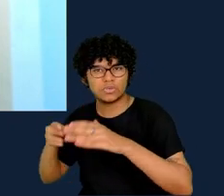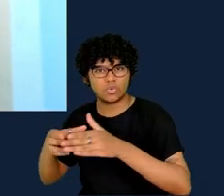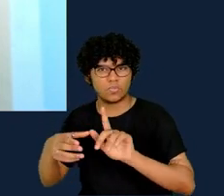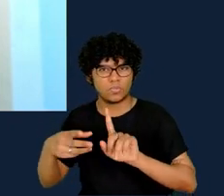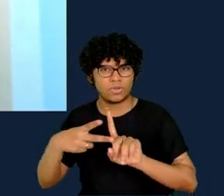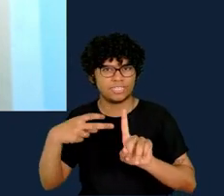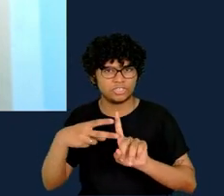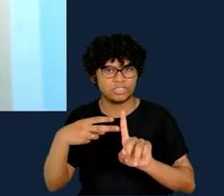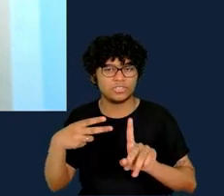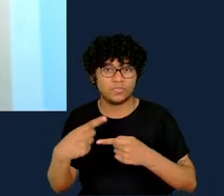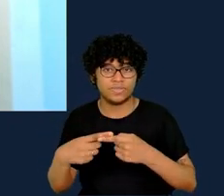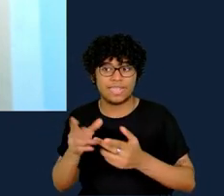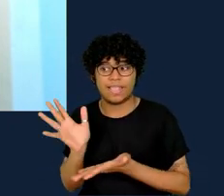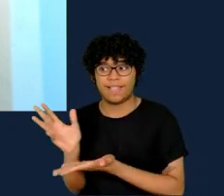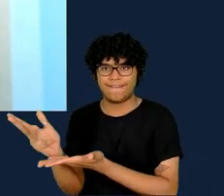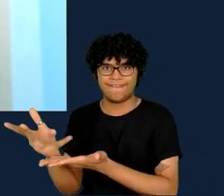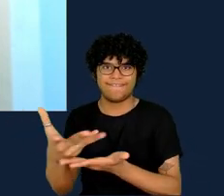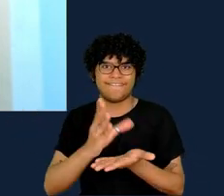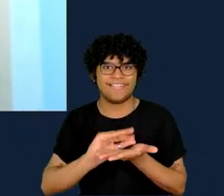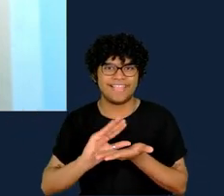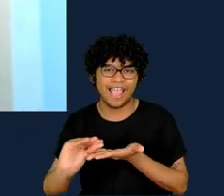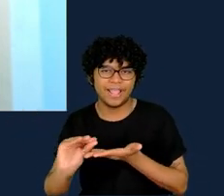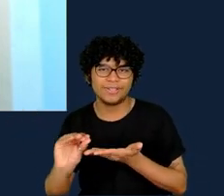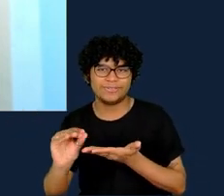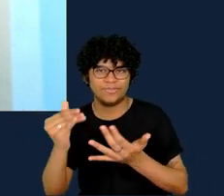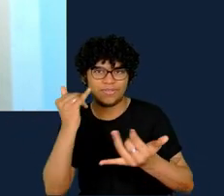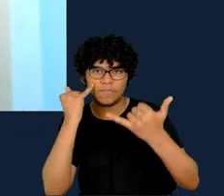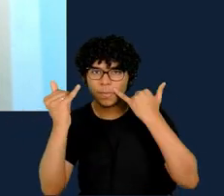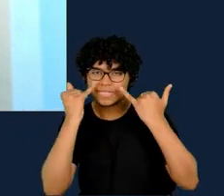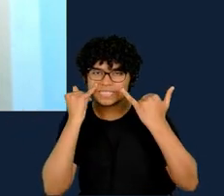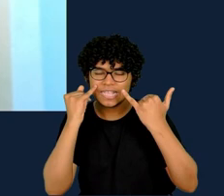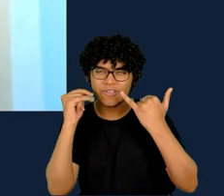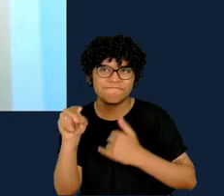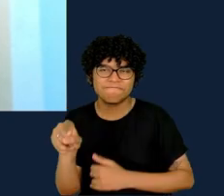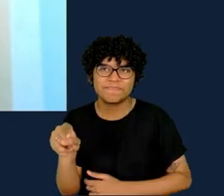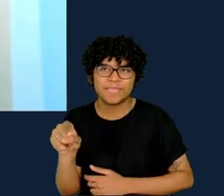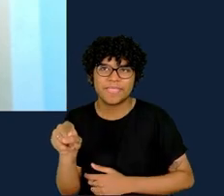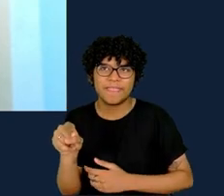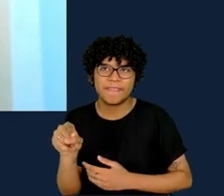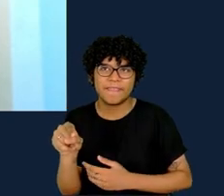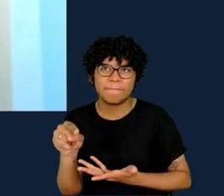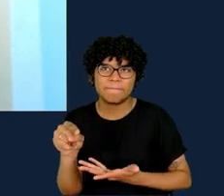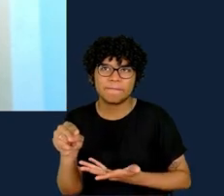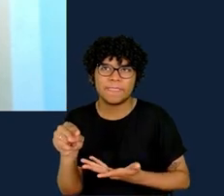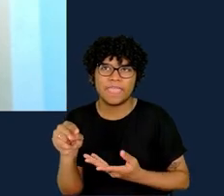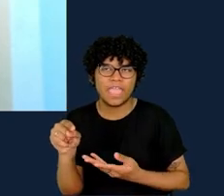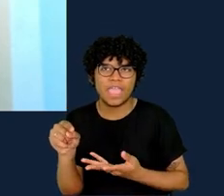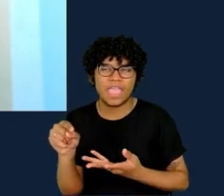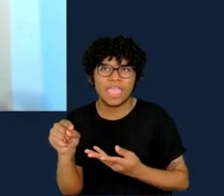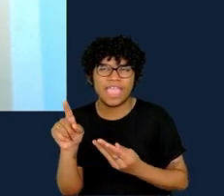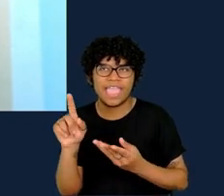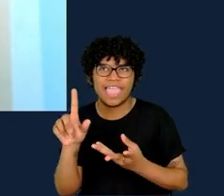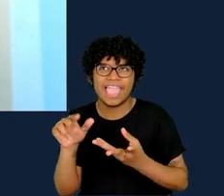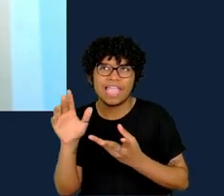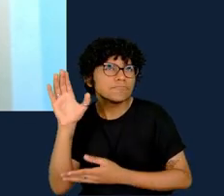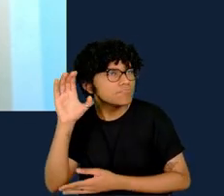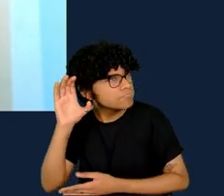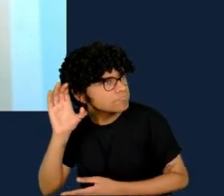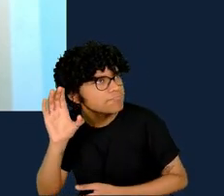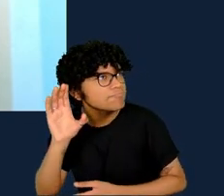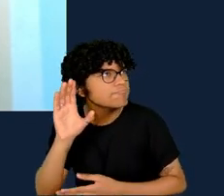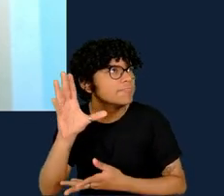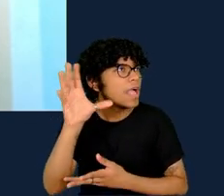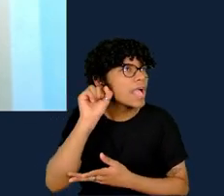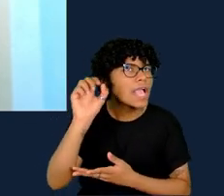de coleta de dados, coleta de informações, ouvindo, eu creio que há uma construção